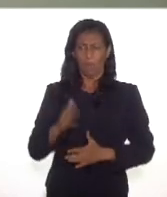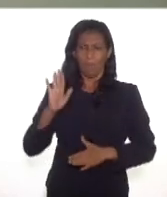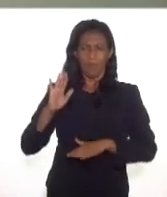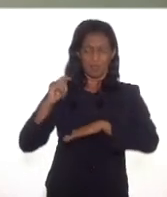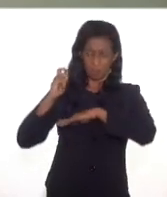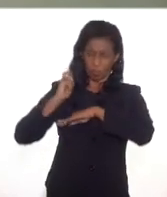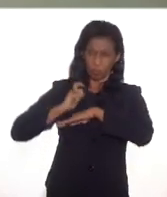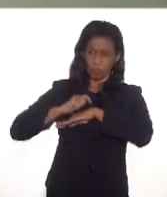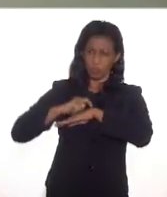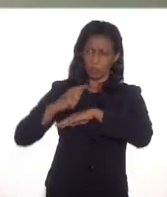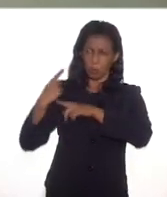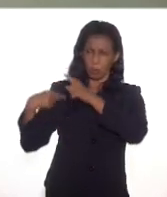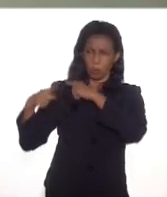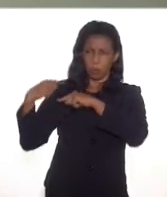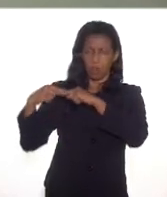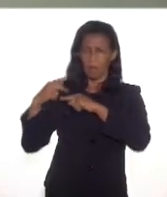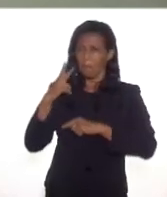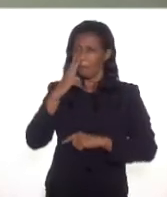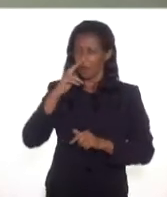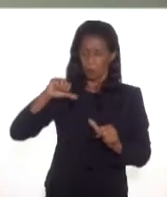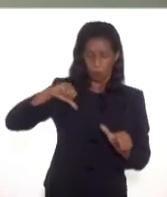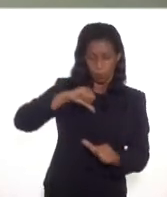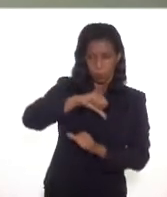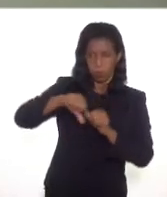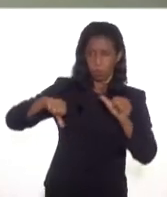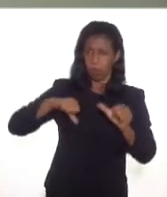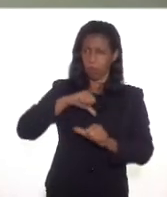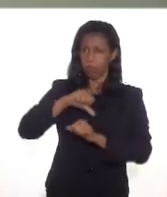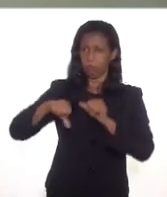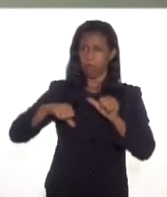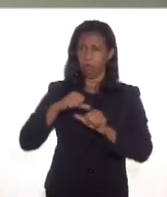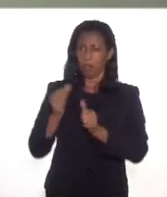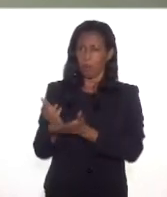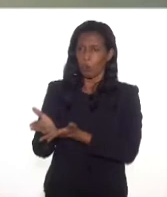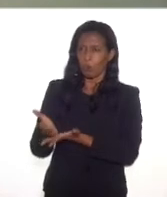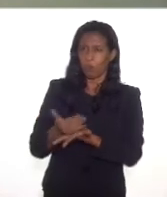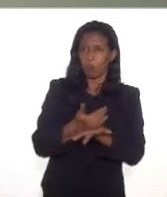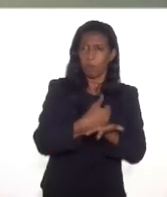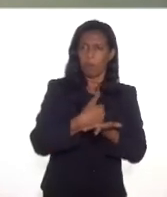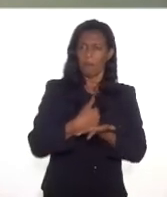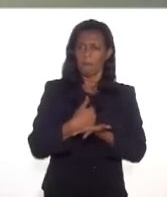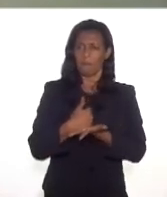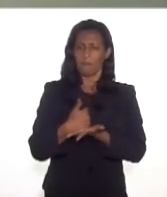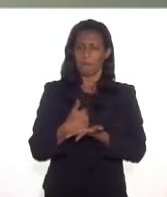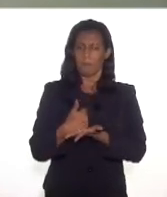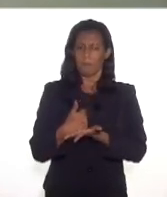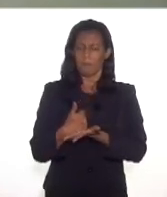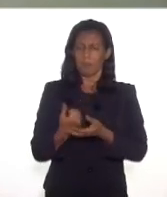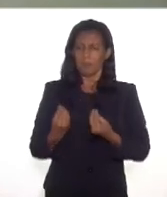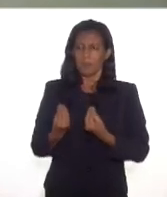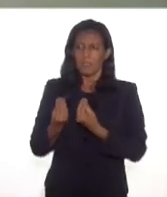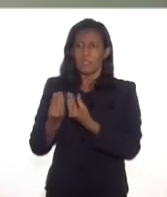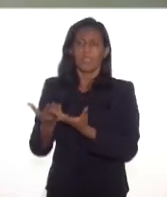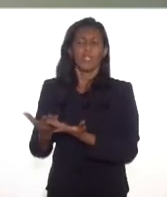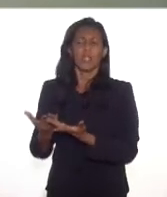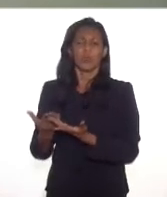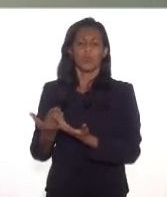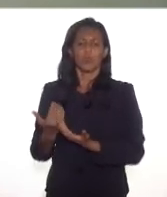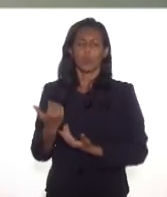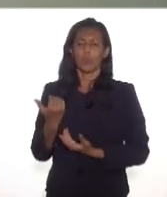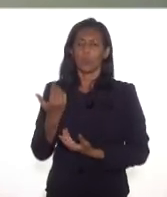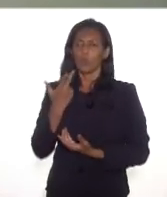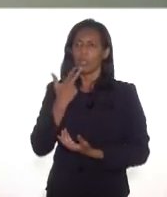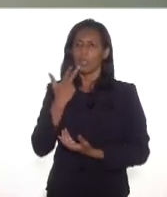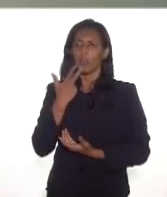tempo, ela se transformou em instrumento arrecadatório, propiciando o que eu chamo